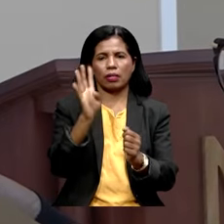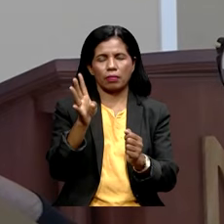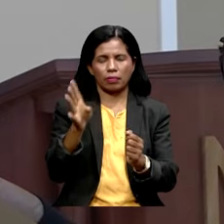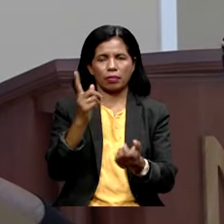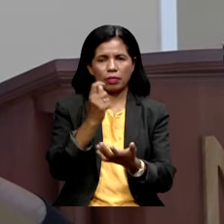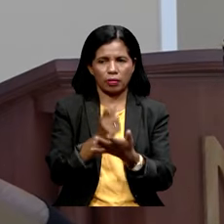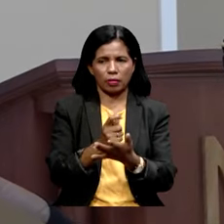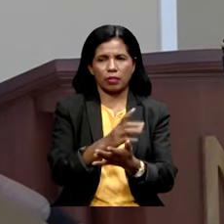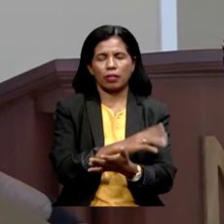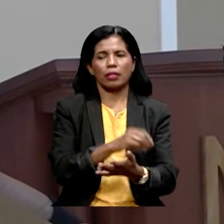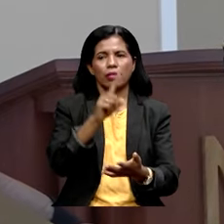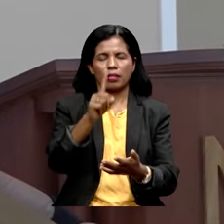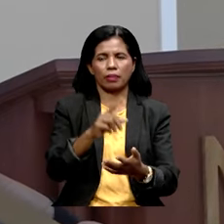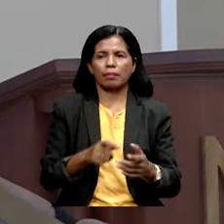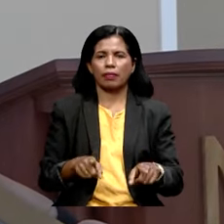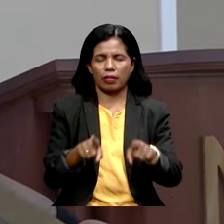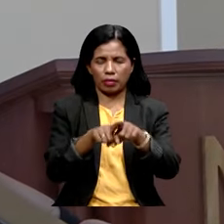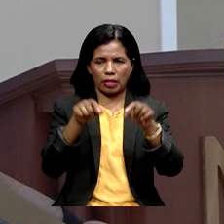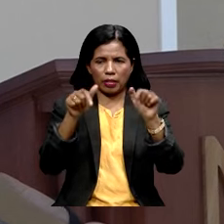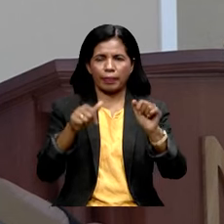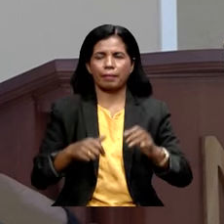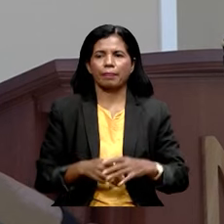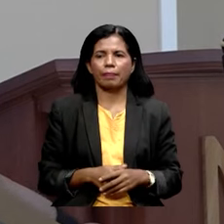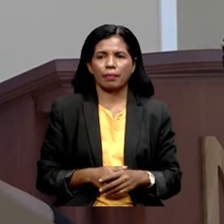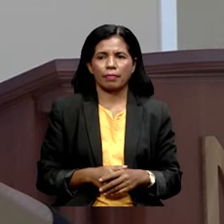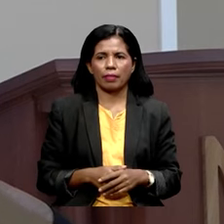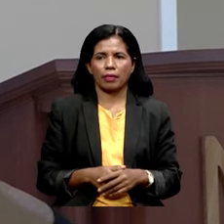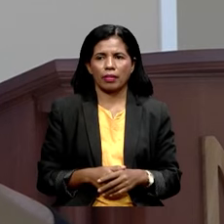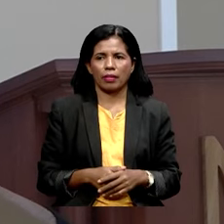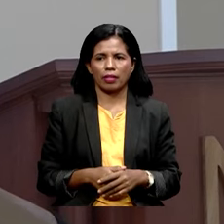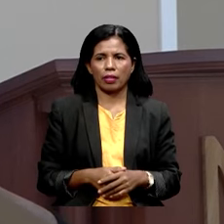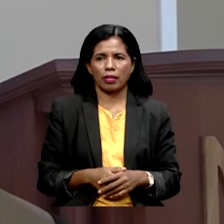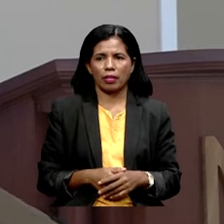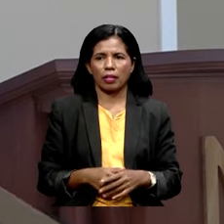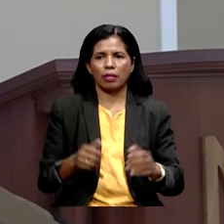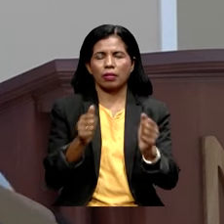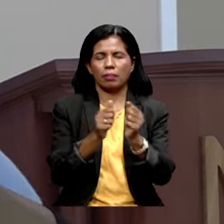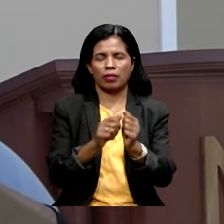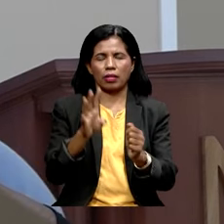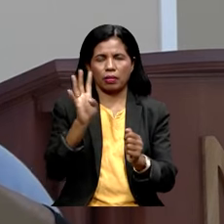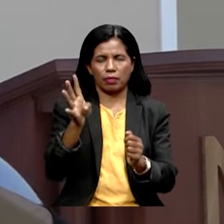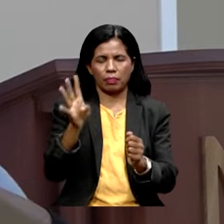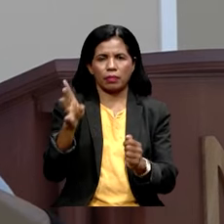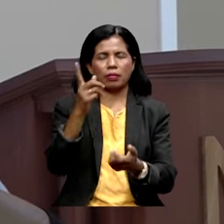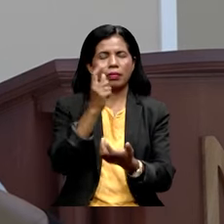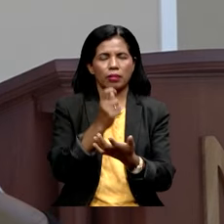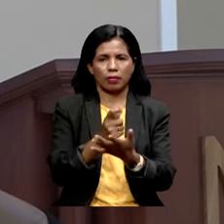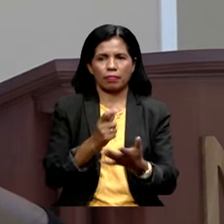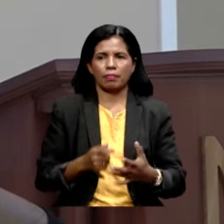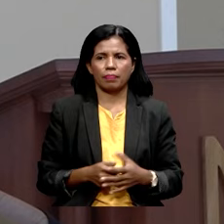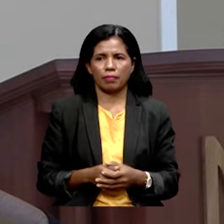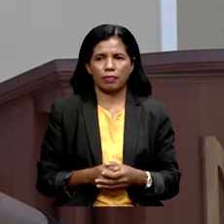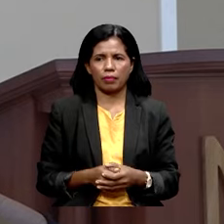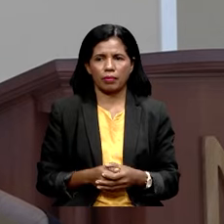40 mil que ida hanesané ou sim por volta de 40 mil né nem basta atuar lá